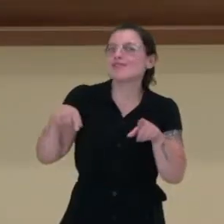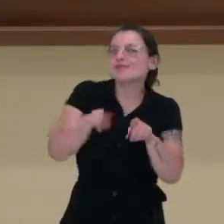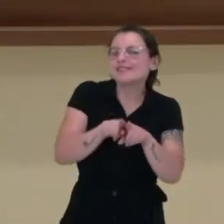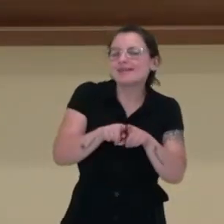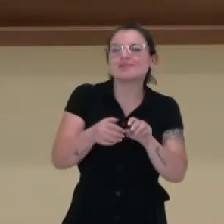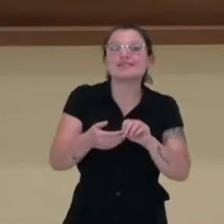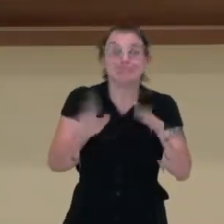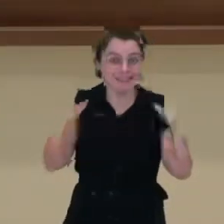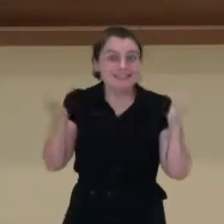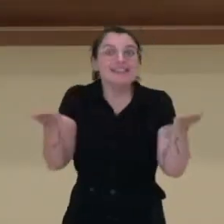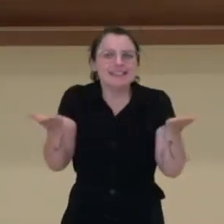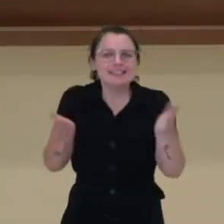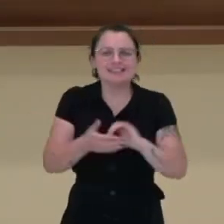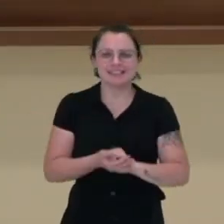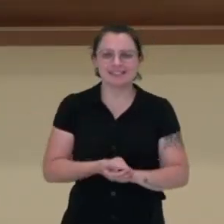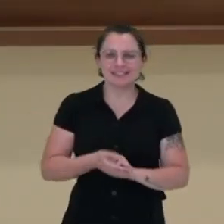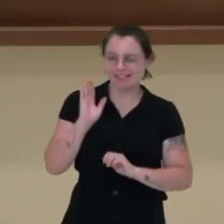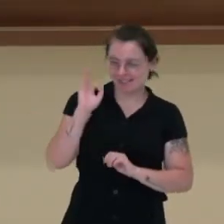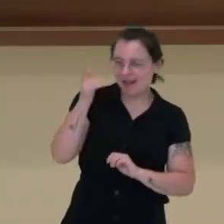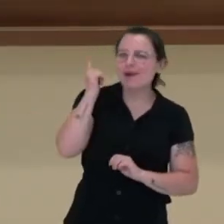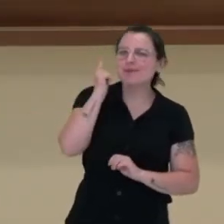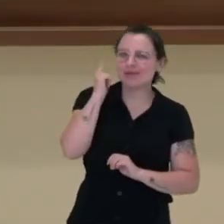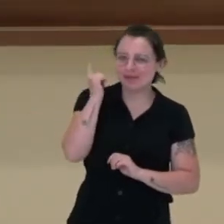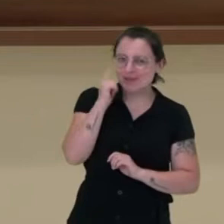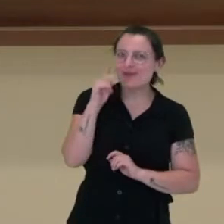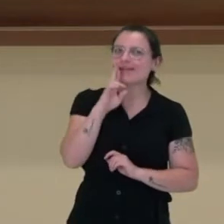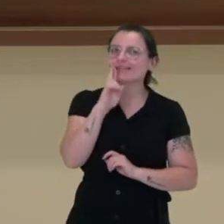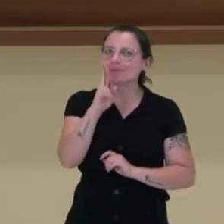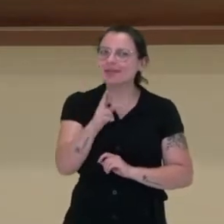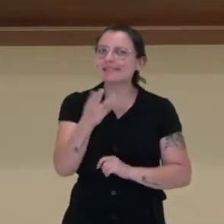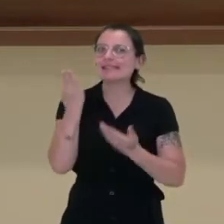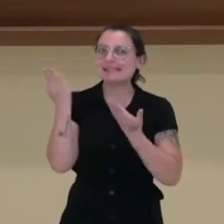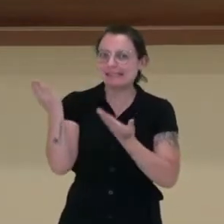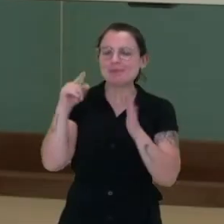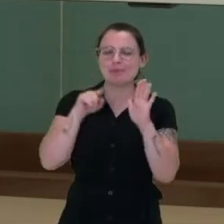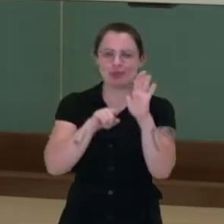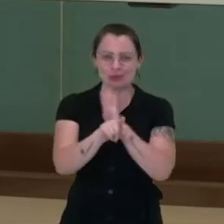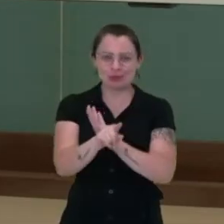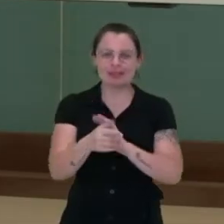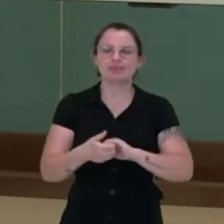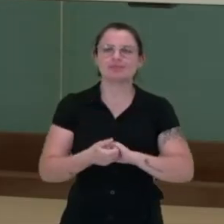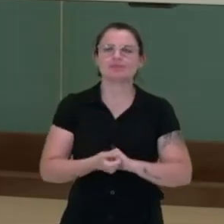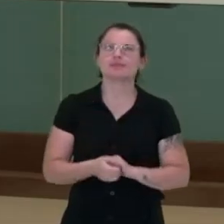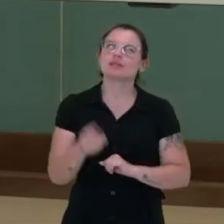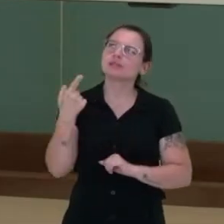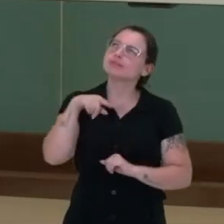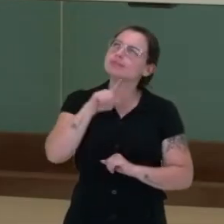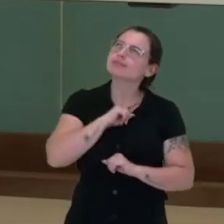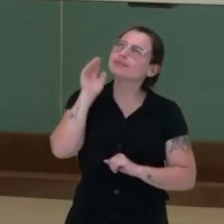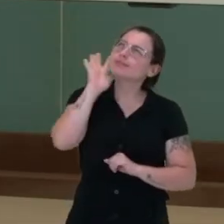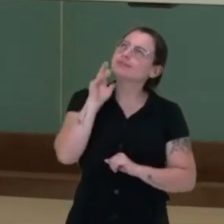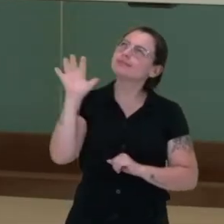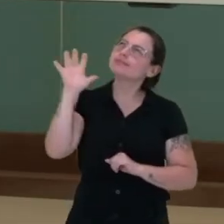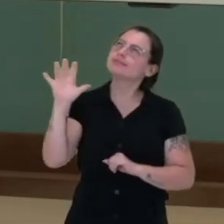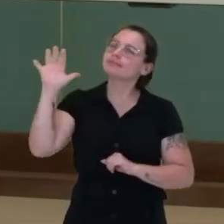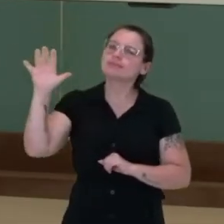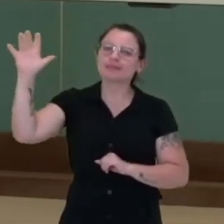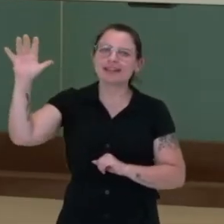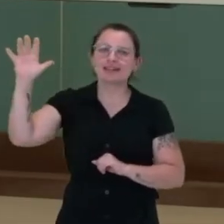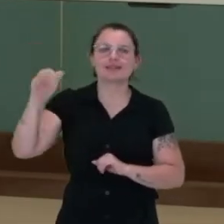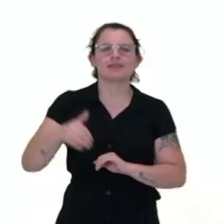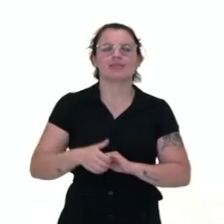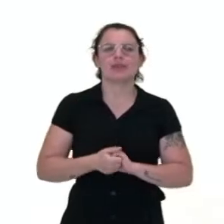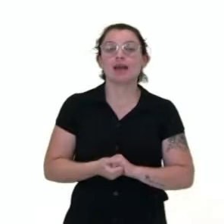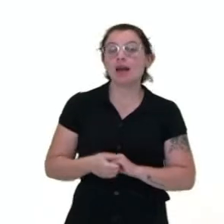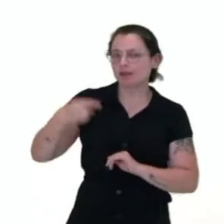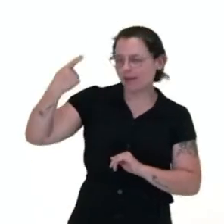Retornamos. E aí? Ficou pensando na resposta dessa pergunta? Então vamos pensar e responder juntos. Na